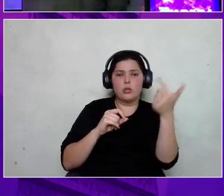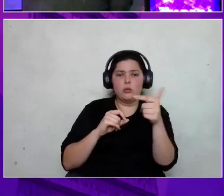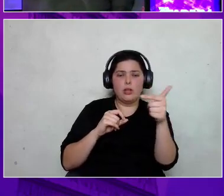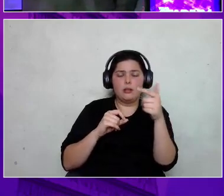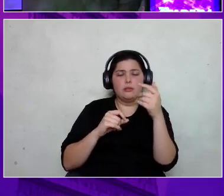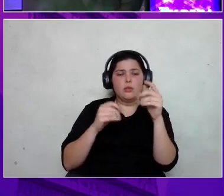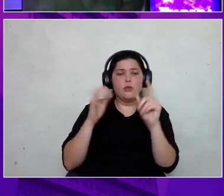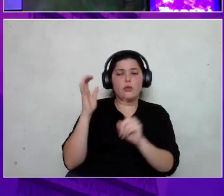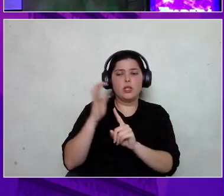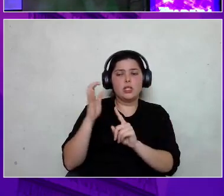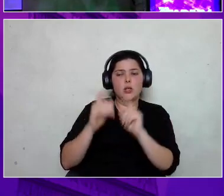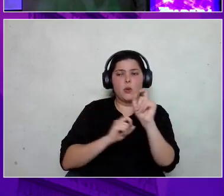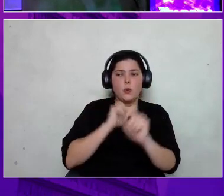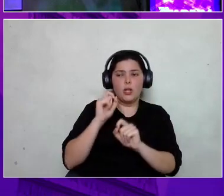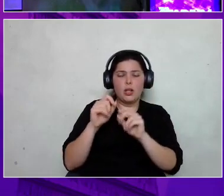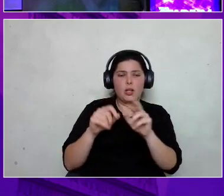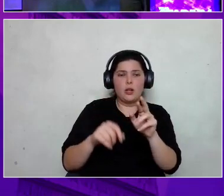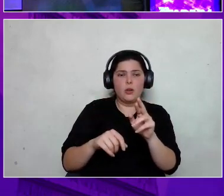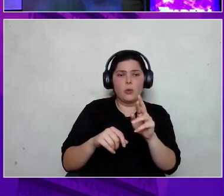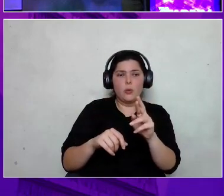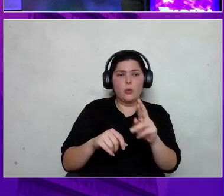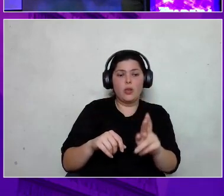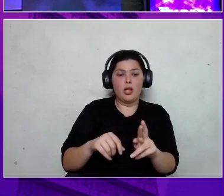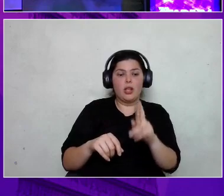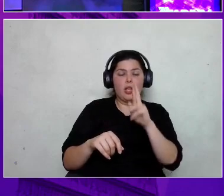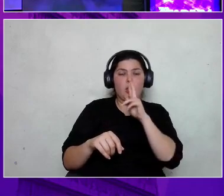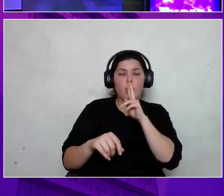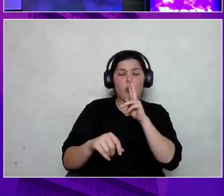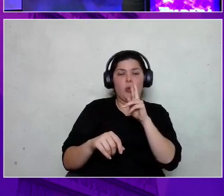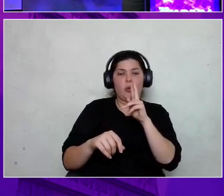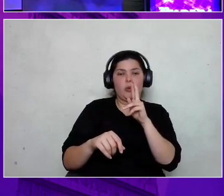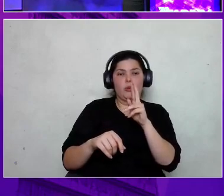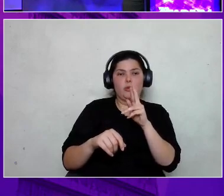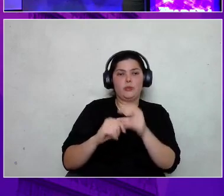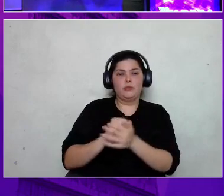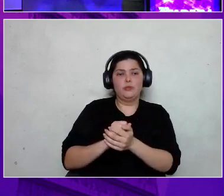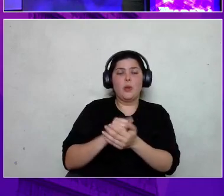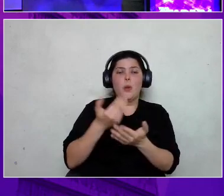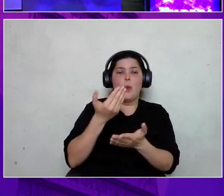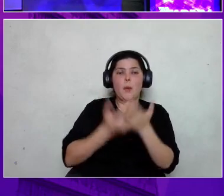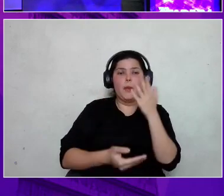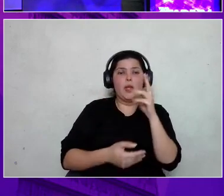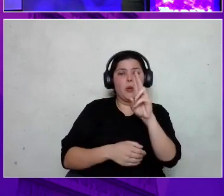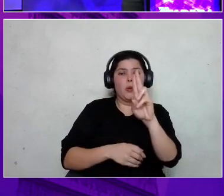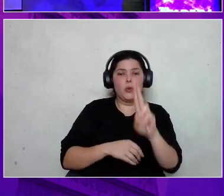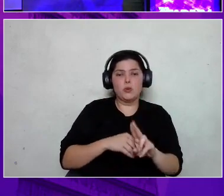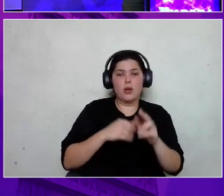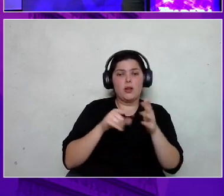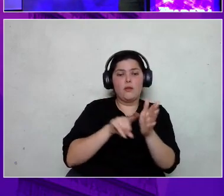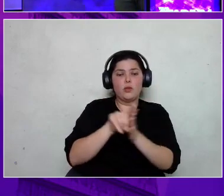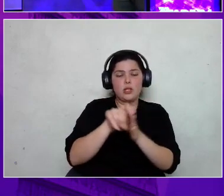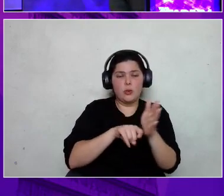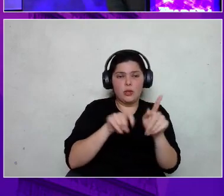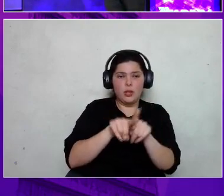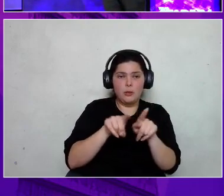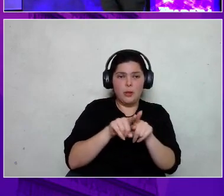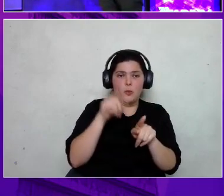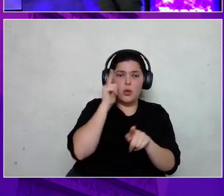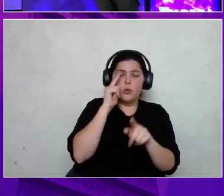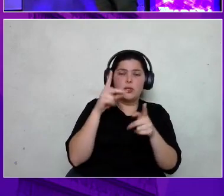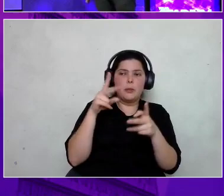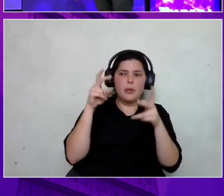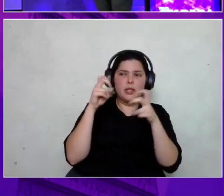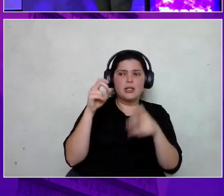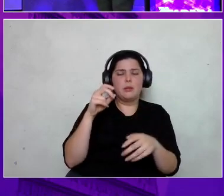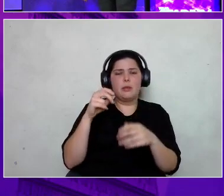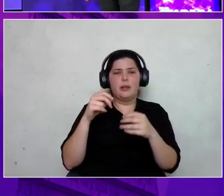no retorno da aplicação. Ou seja, aqui eu tenho uma perda de funcionalidade por não reparar num quesito de baixo esforço